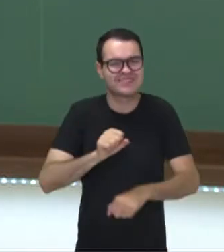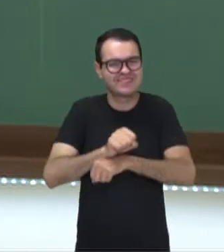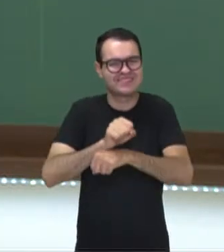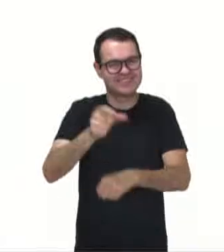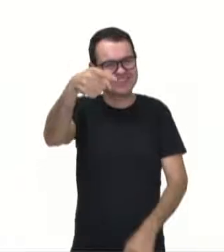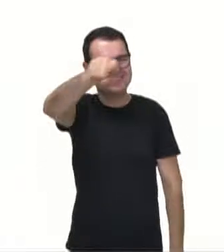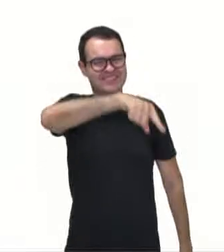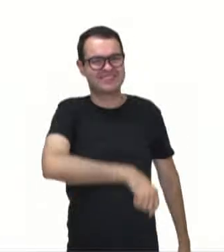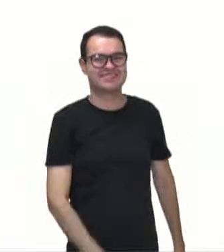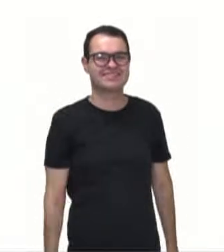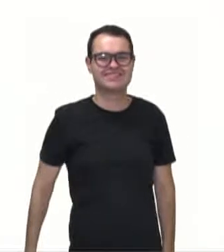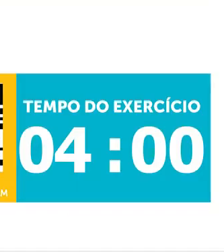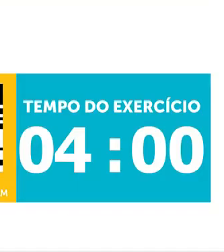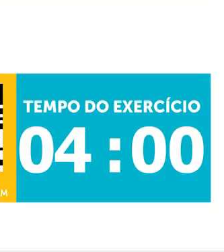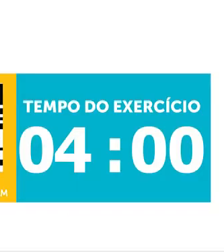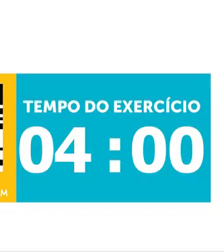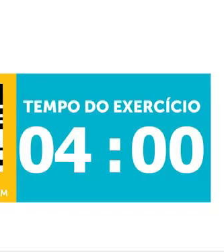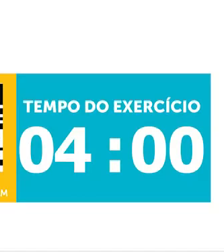espero.